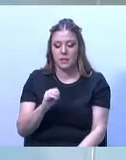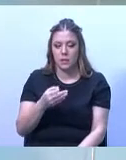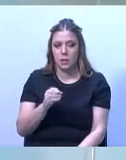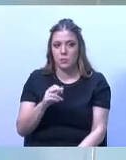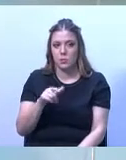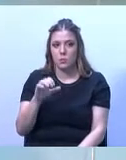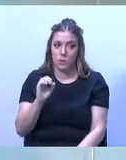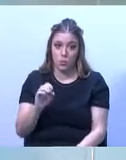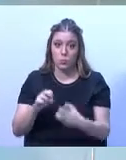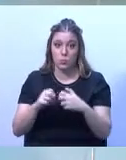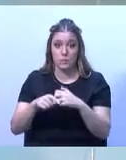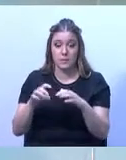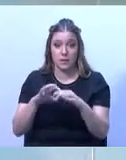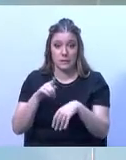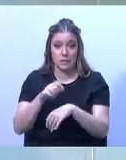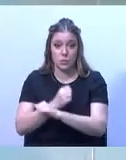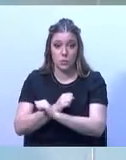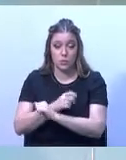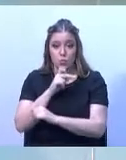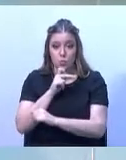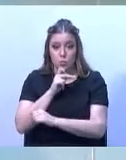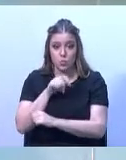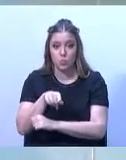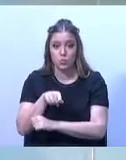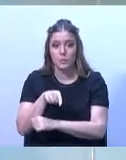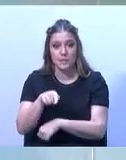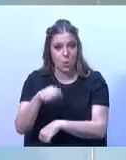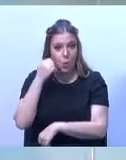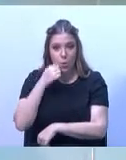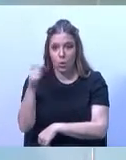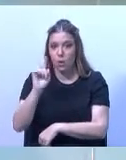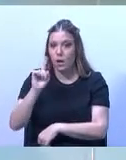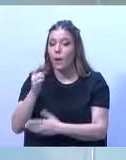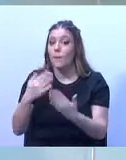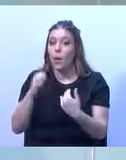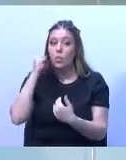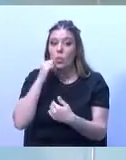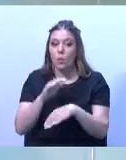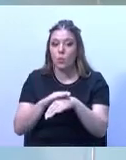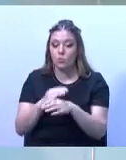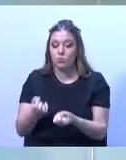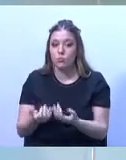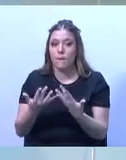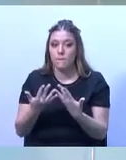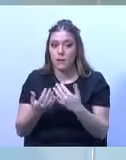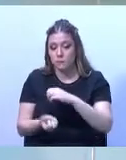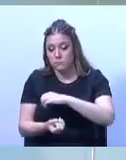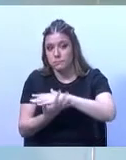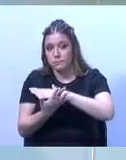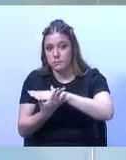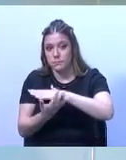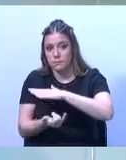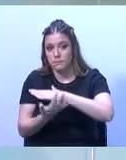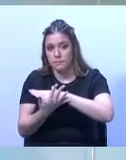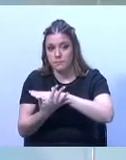óssea, não é em si essa protuberância que faz magoar, é a inflamação na inserção do tal tendão, da